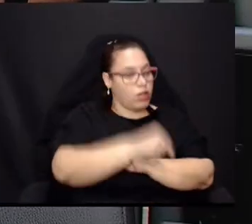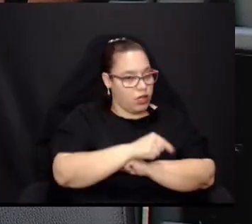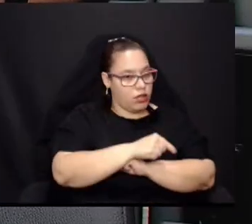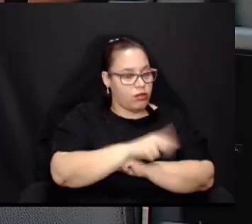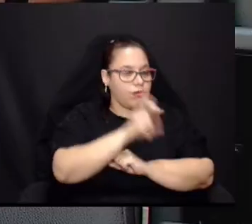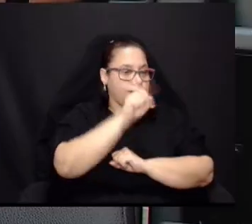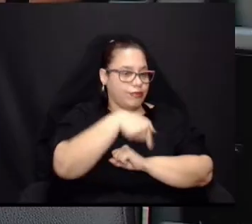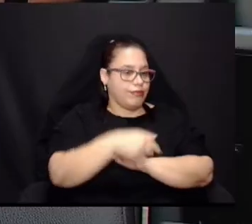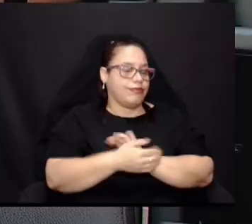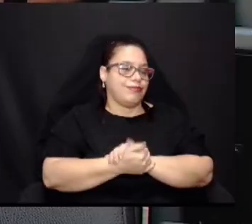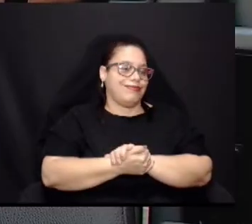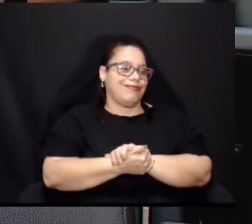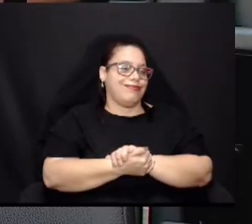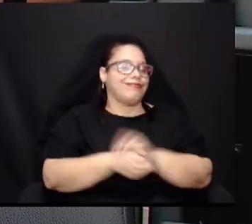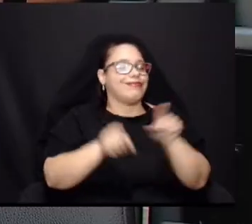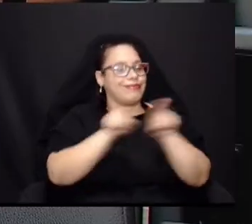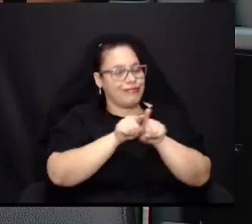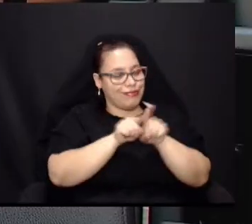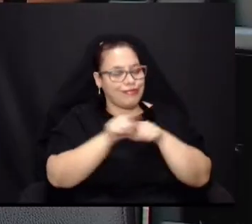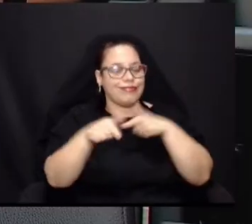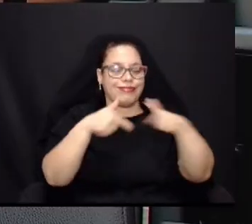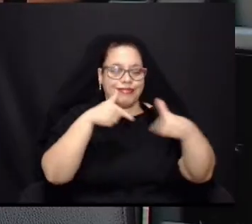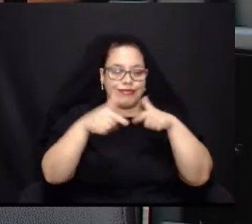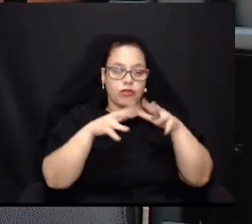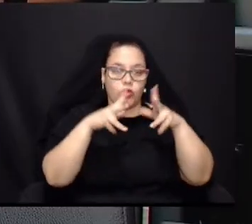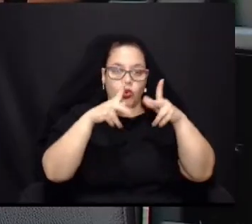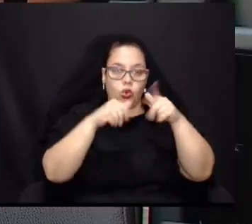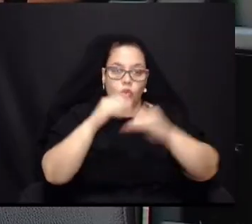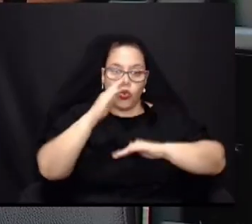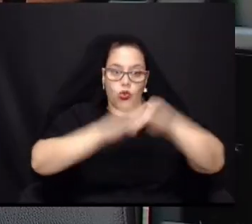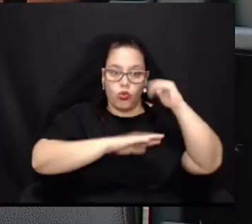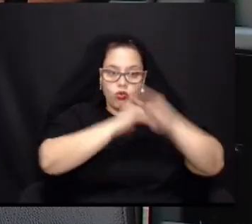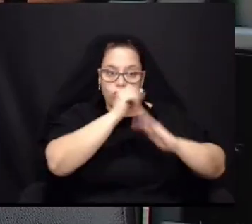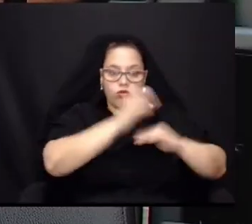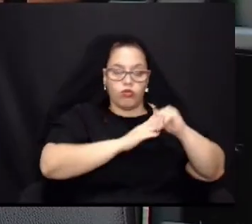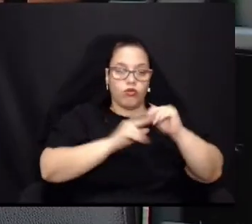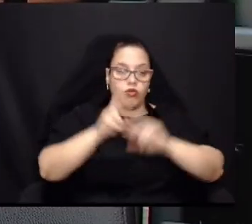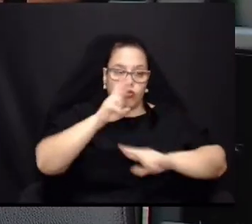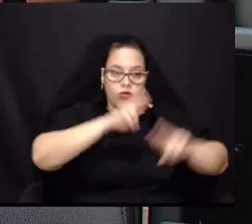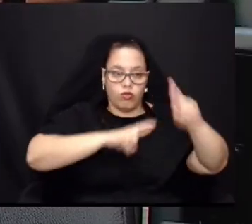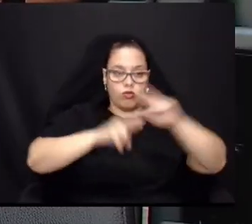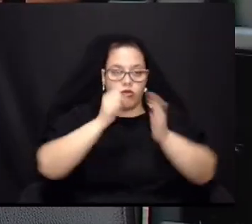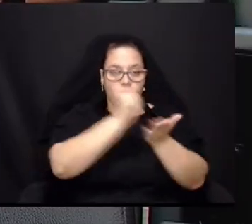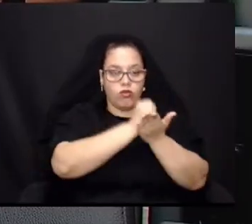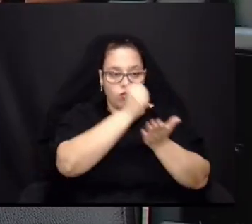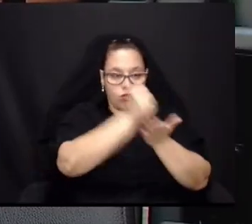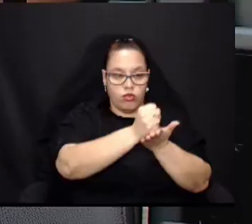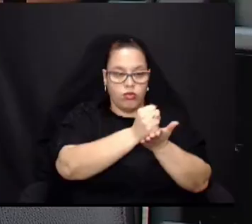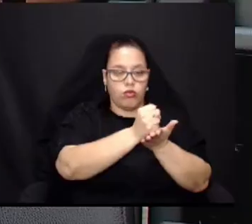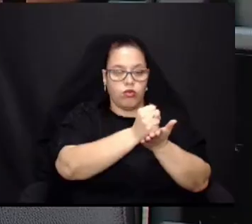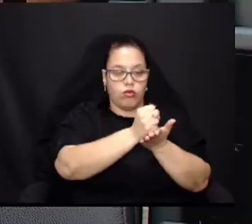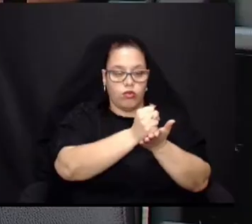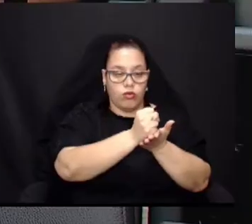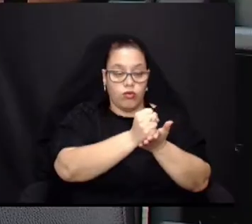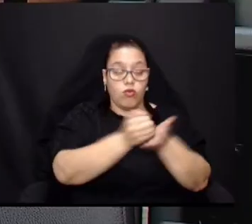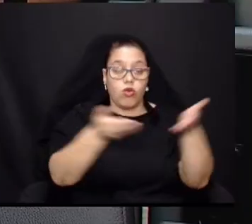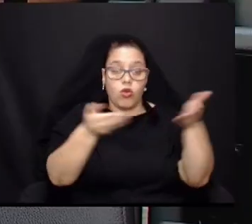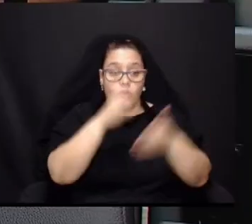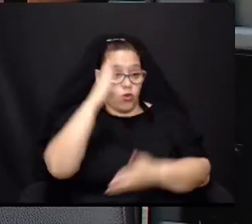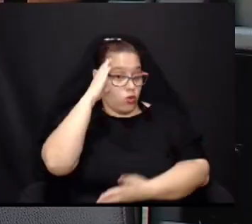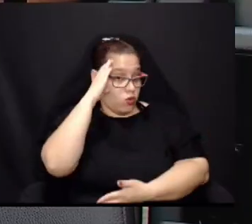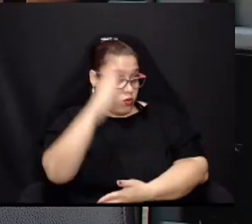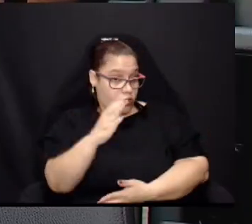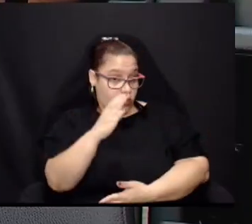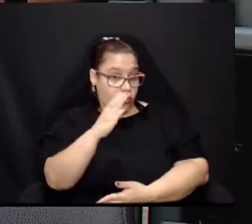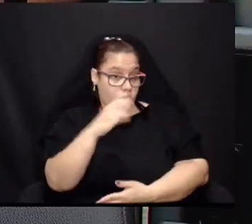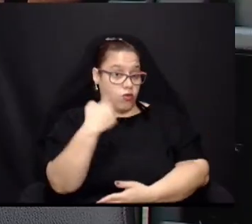disso, também trabalhamos, como todos os setores da casa, com a fiscalização de contratos. Hoje eu acho que o principal que está sob o nosso guarda-chuva